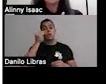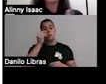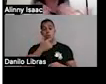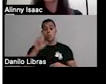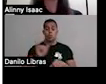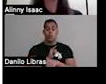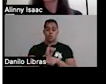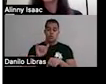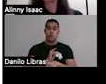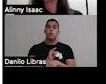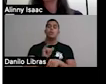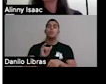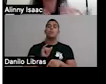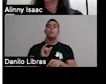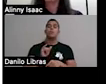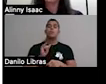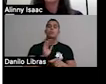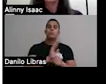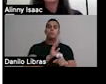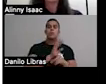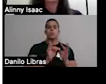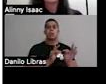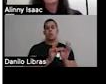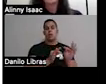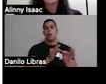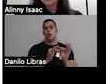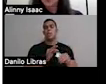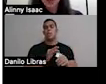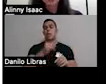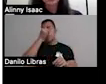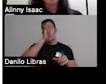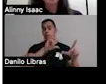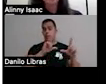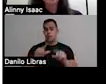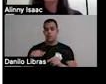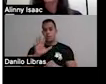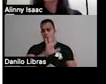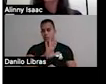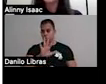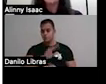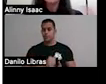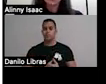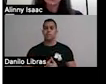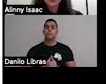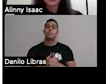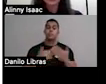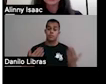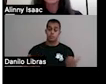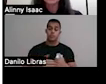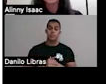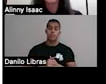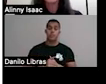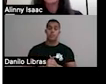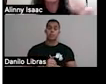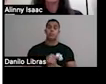outras abordagens terapêuticas, né, efetivas para minimizar, né, esses quadros. E aí,